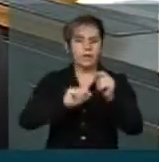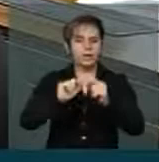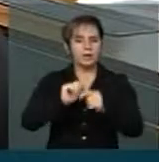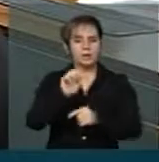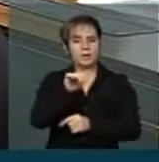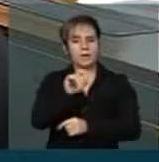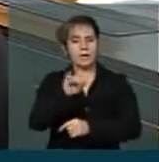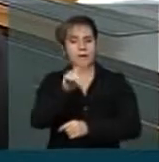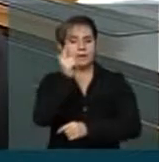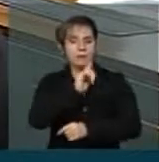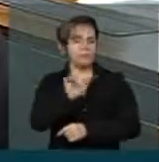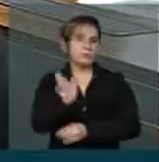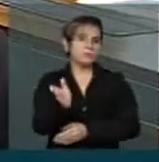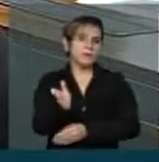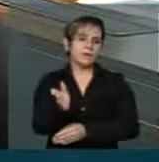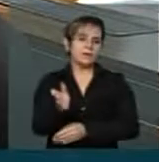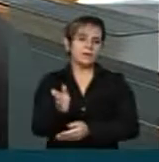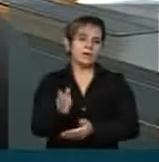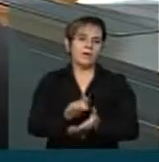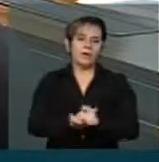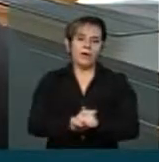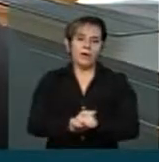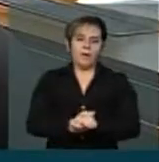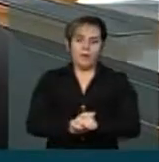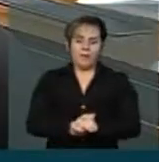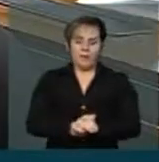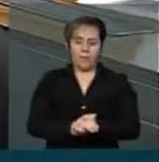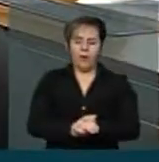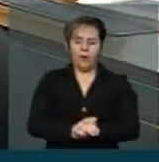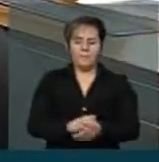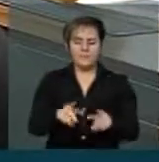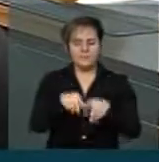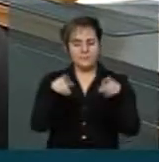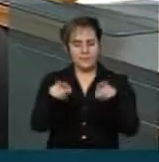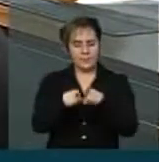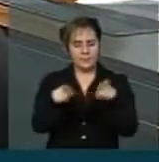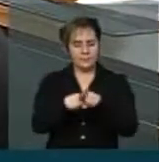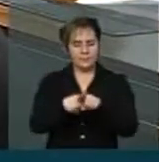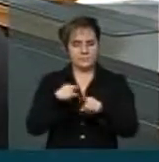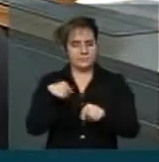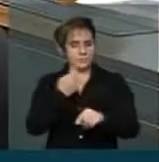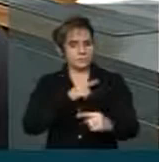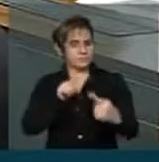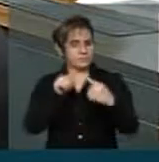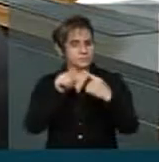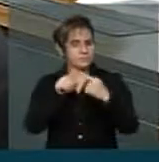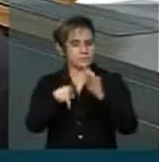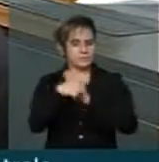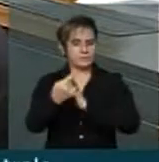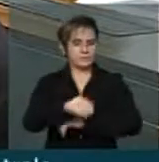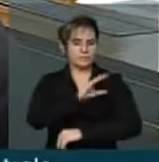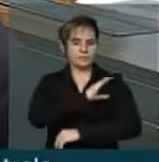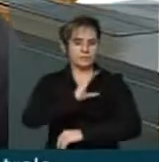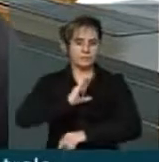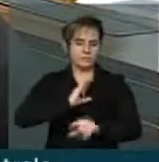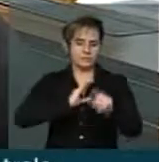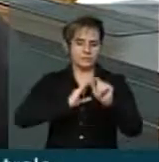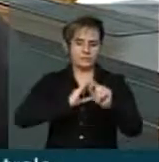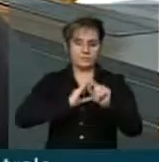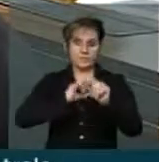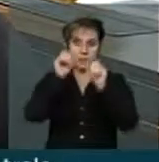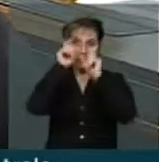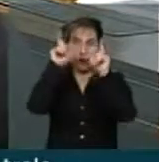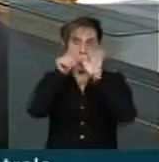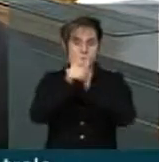não tem condições hoje, pela sua atribuição de fazer. Mas a parte é que o objetivo dessa subcomissão é chamar a